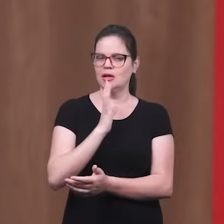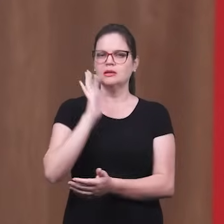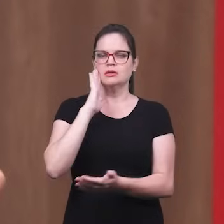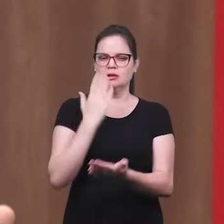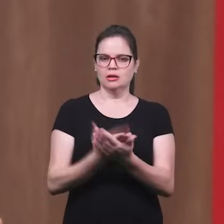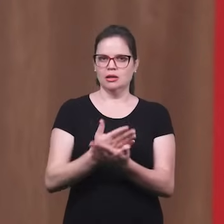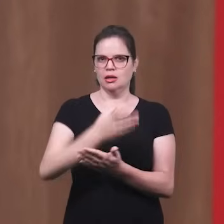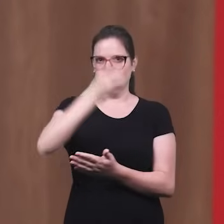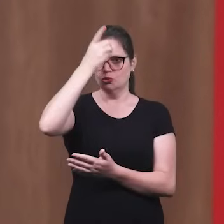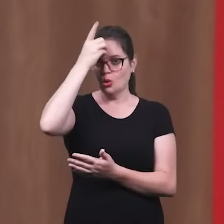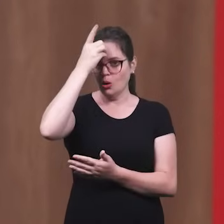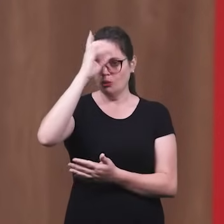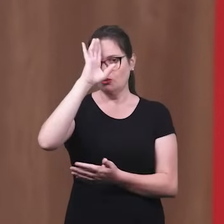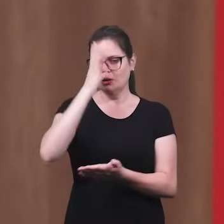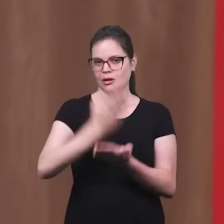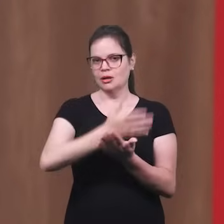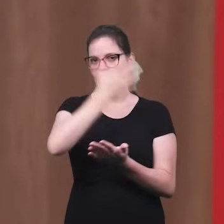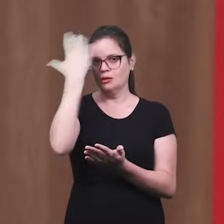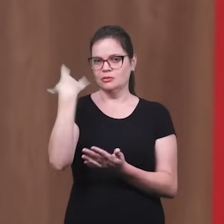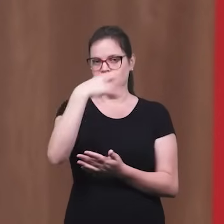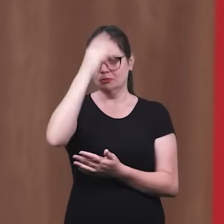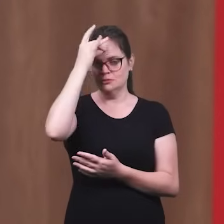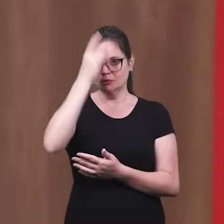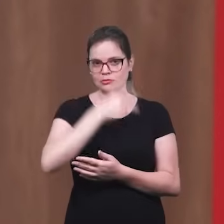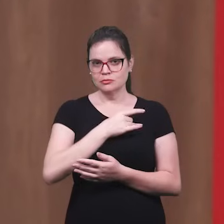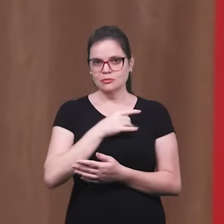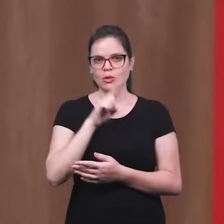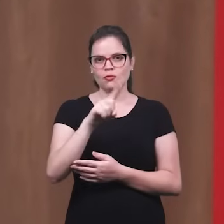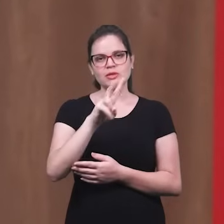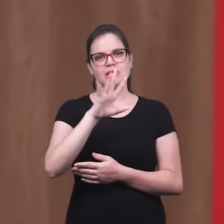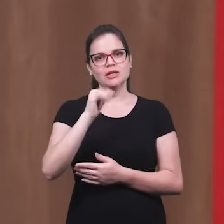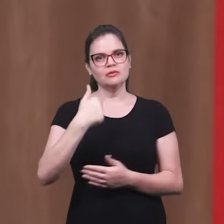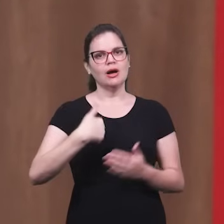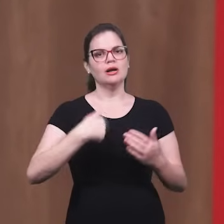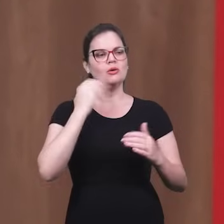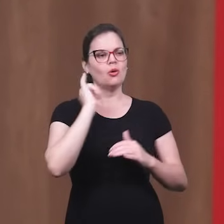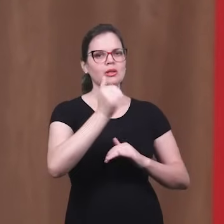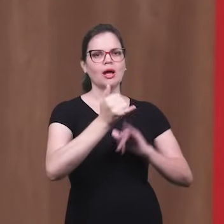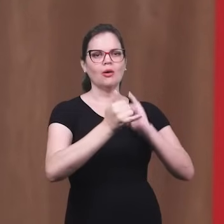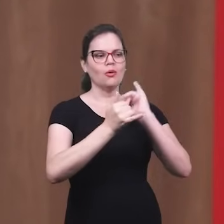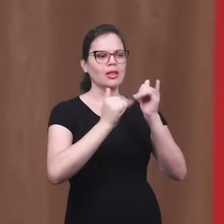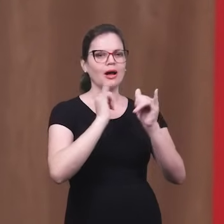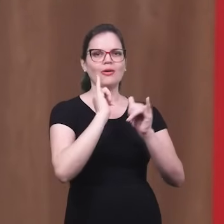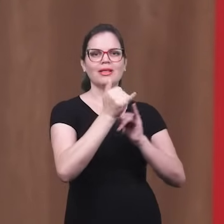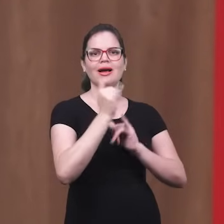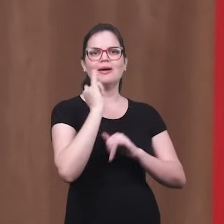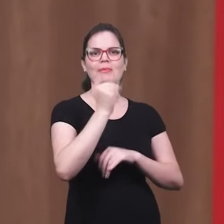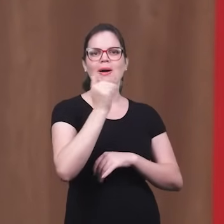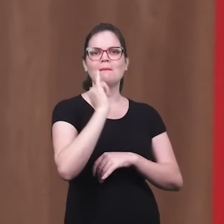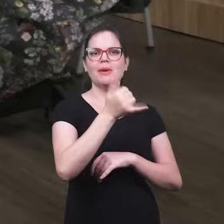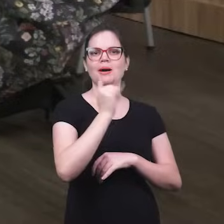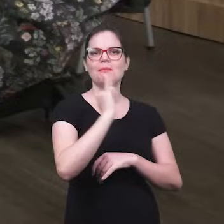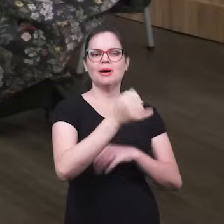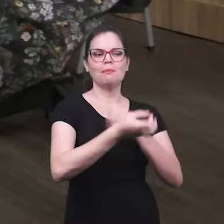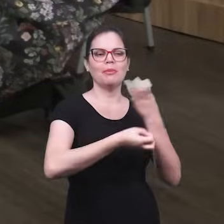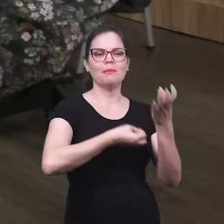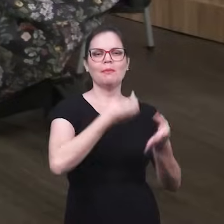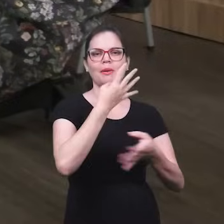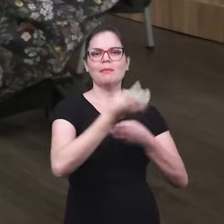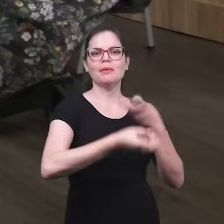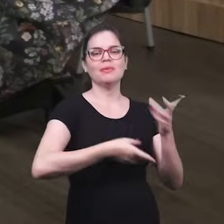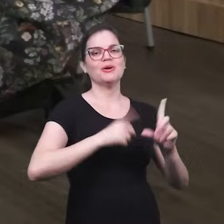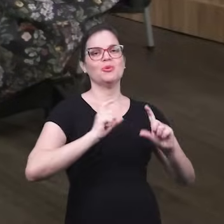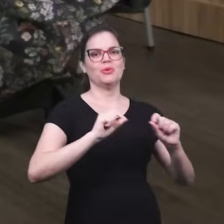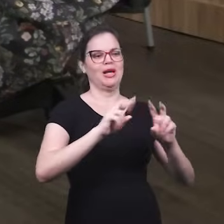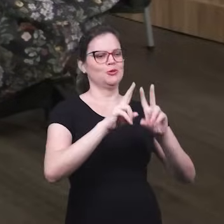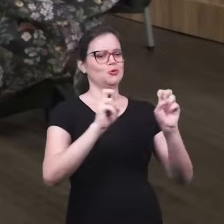crê nos dons, crê no batismo com o Espírito Santo, e você vai apresentar a obra a esse jovem ou a esse senhor, seja o que